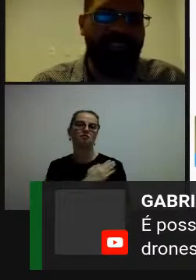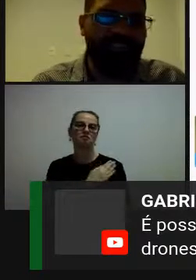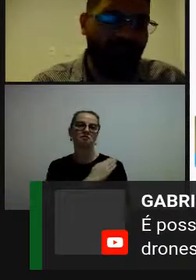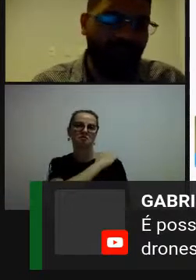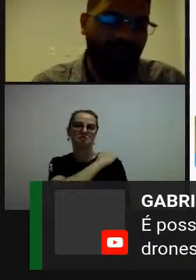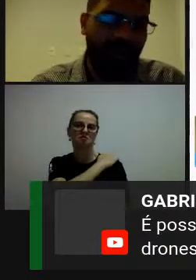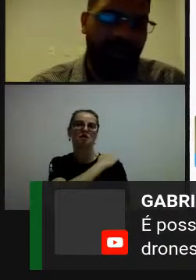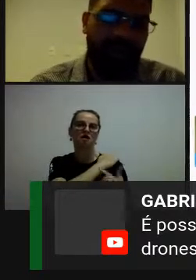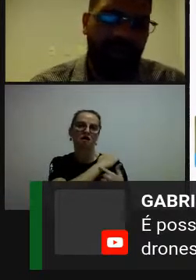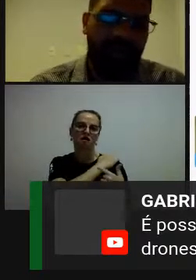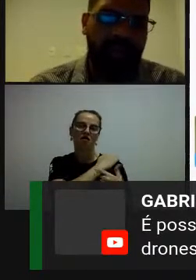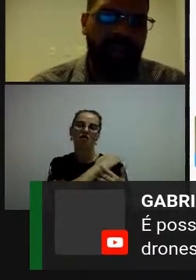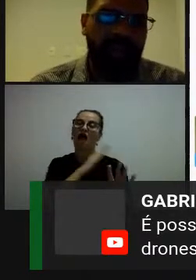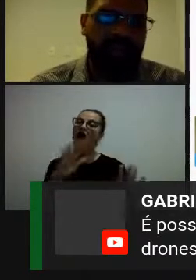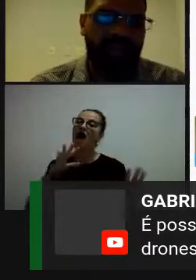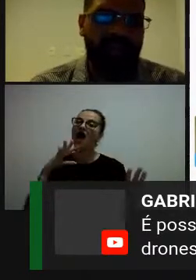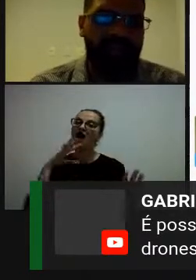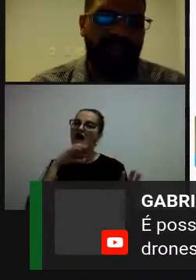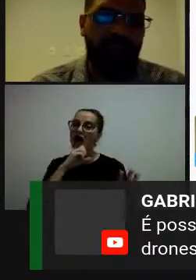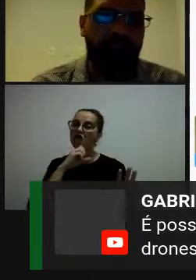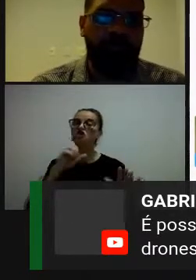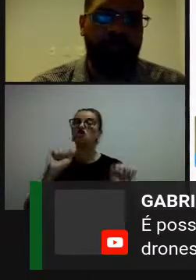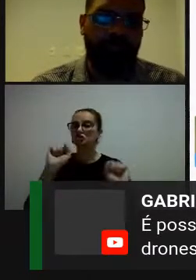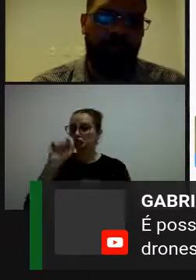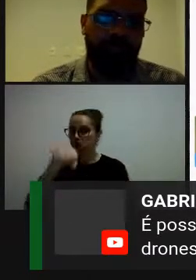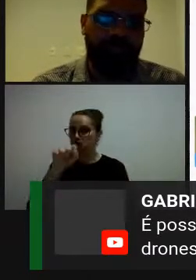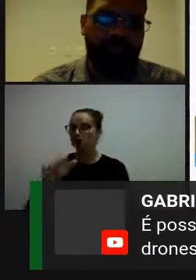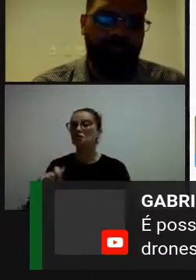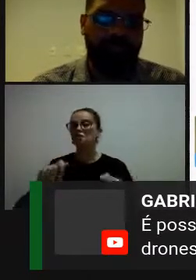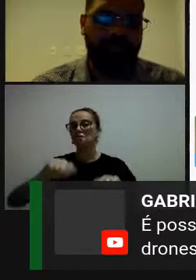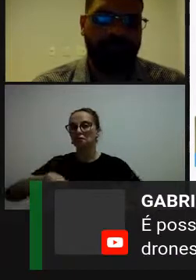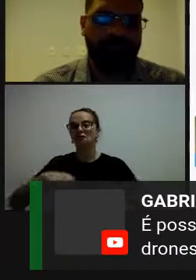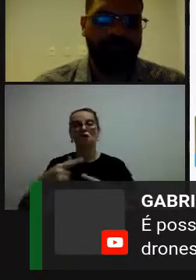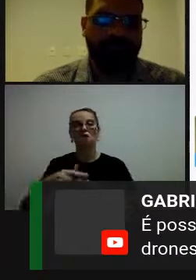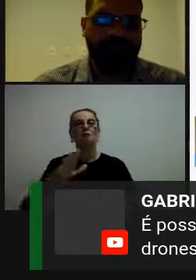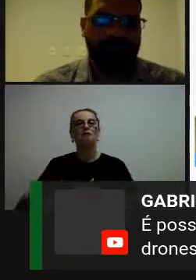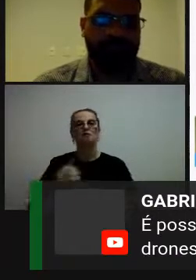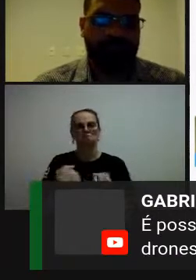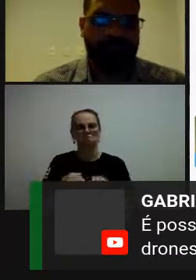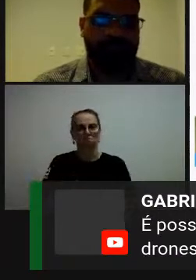até mísseis, né? Aí é diferente, porque eles carregam pesos maiores, né?